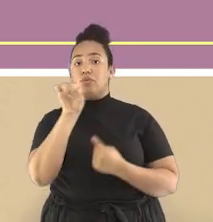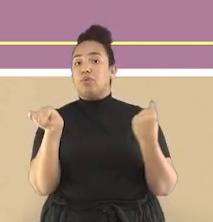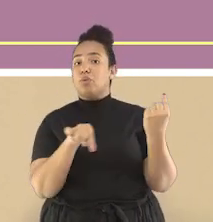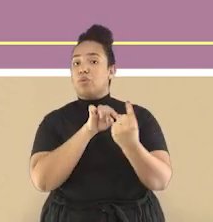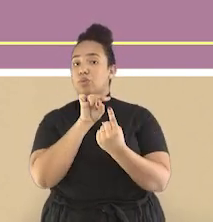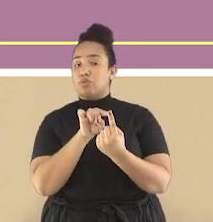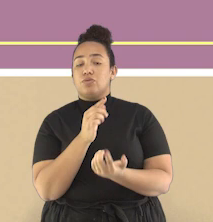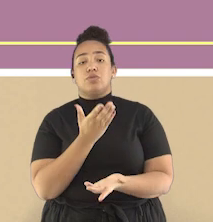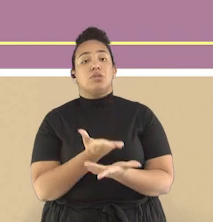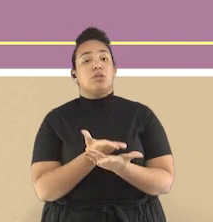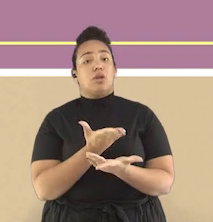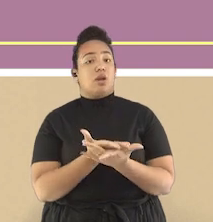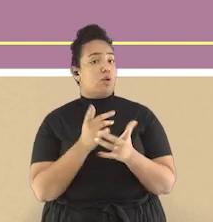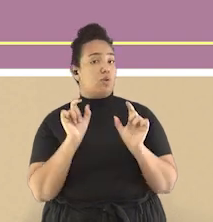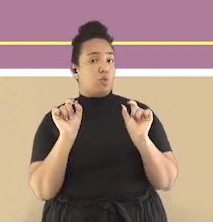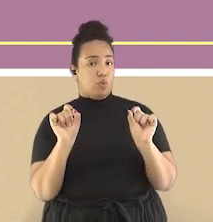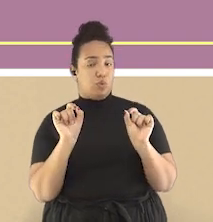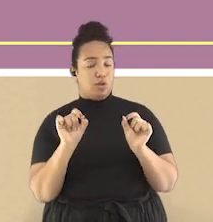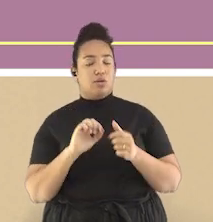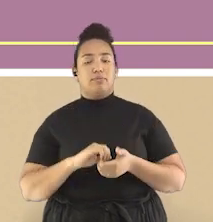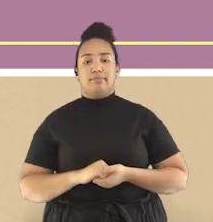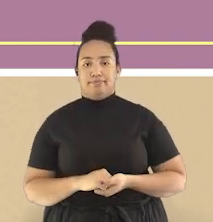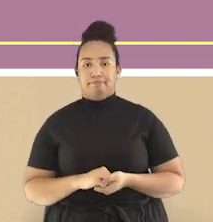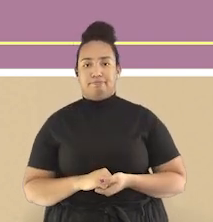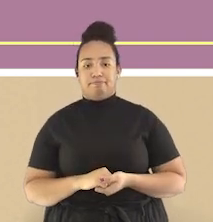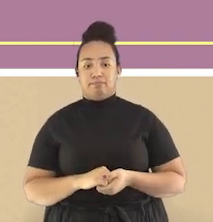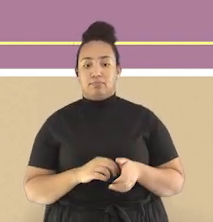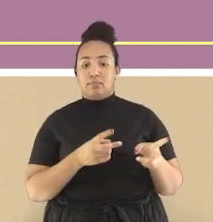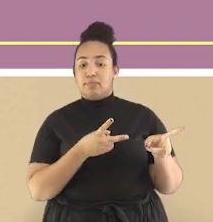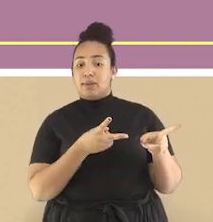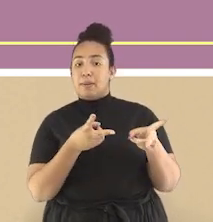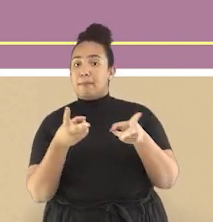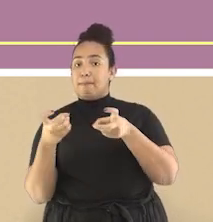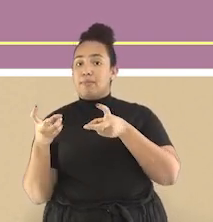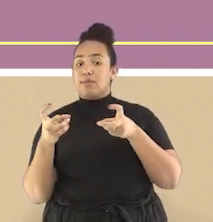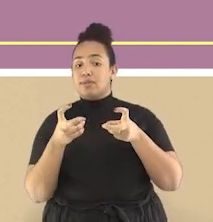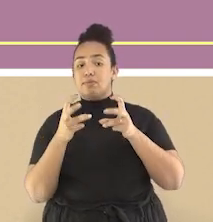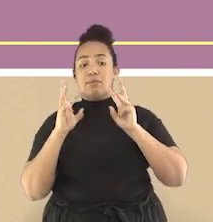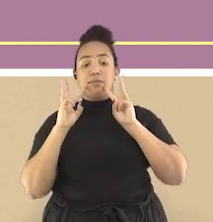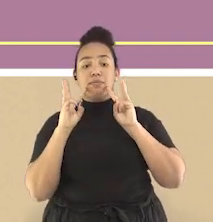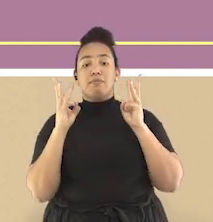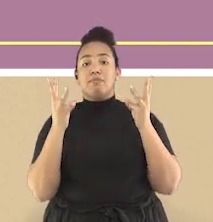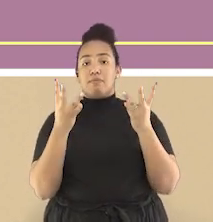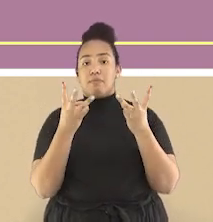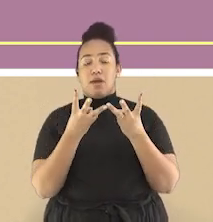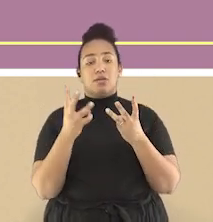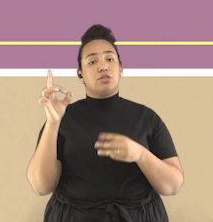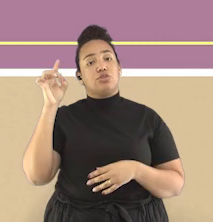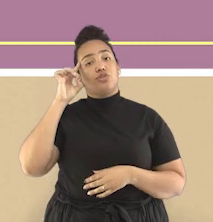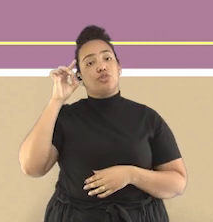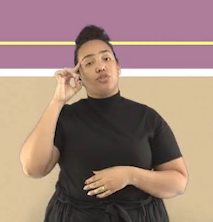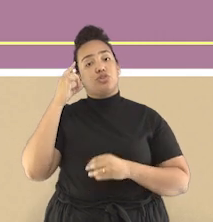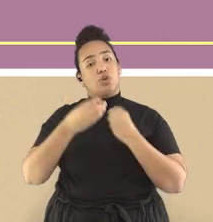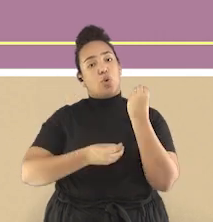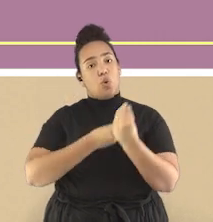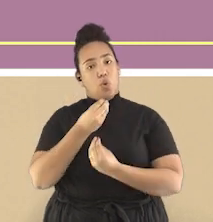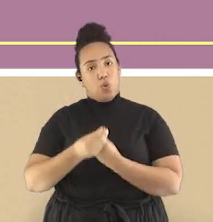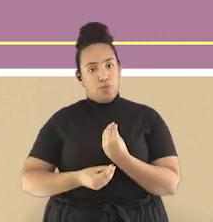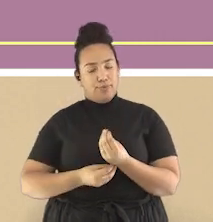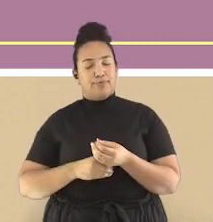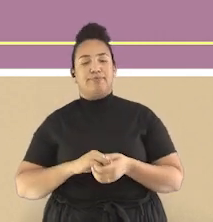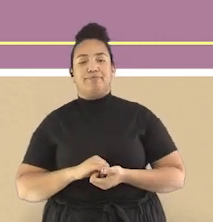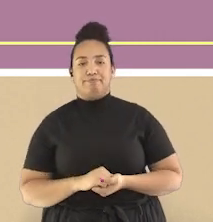tem como objetivo específico perceber a grandeza massa em situações do dia a